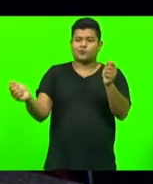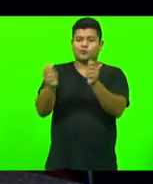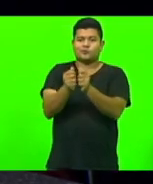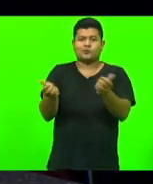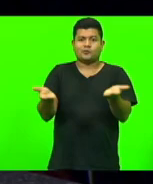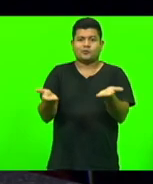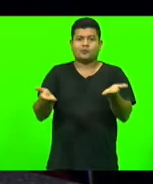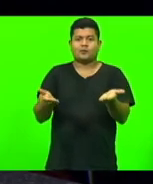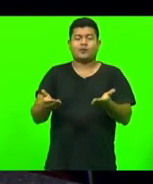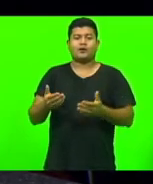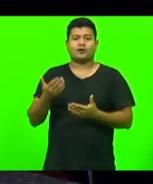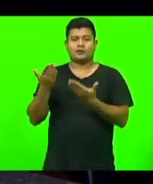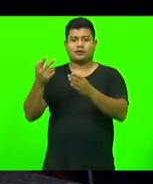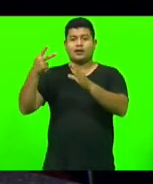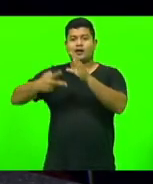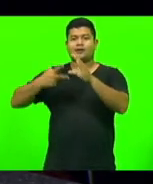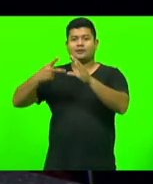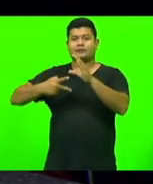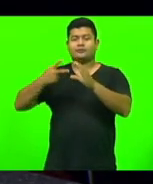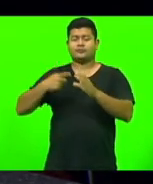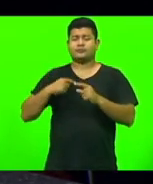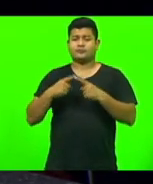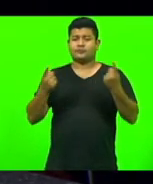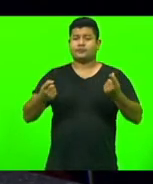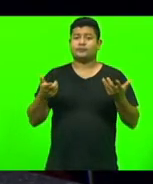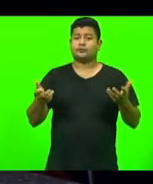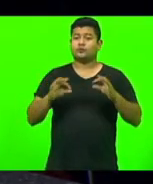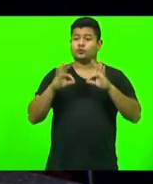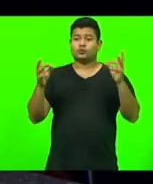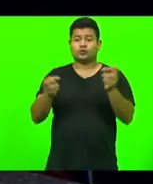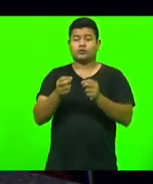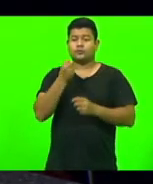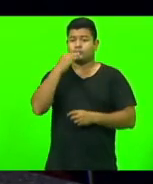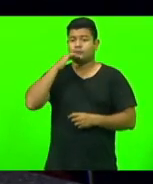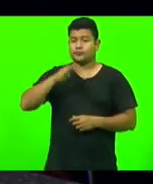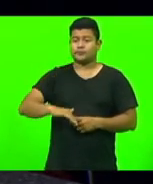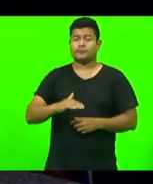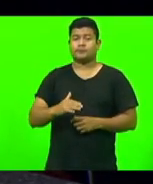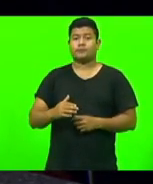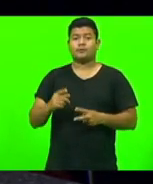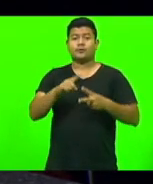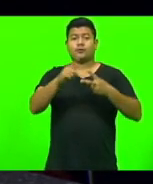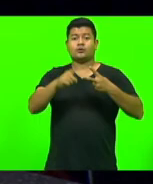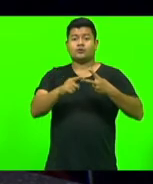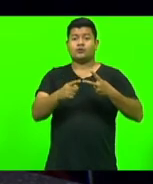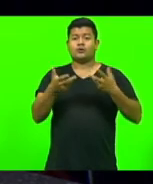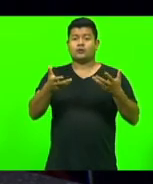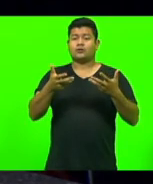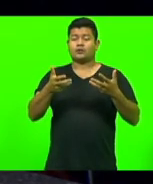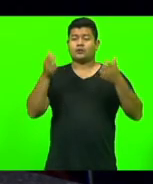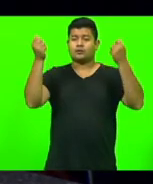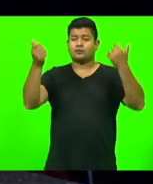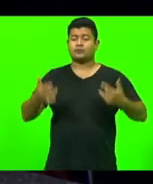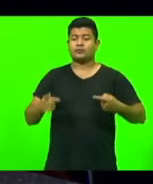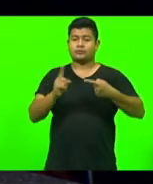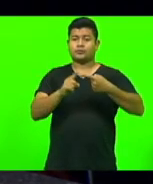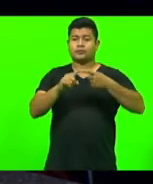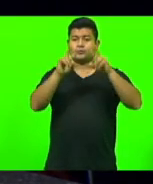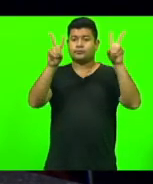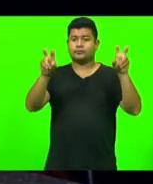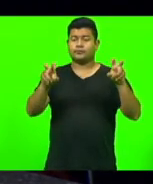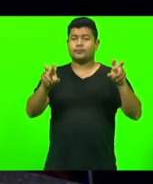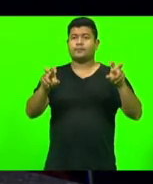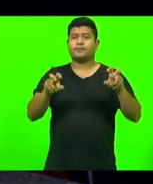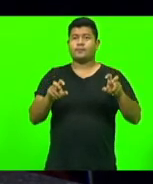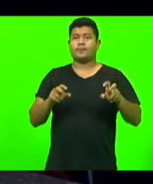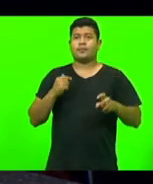Enfim, a todos os catarinenses, eu quero... Tenho dois assuntos que quero destacar nessa sessão. Um é sobre essa questão